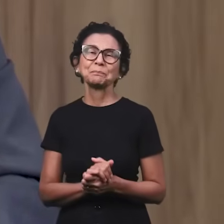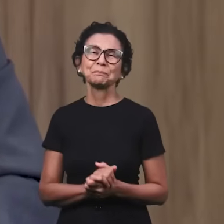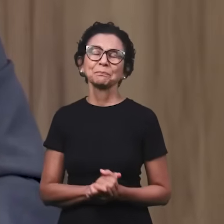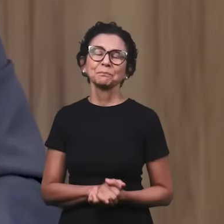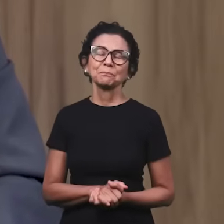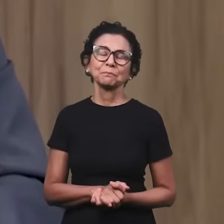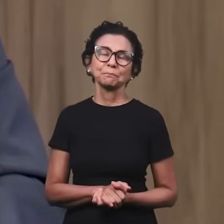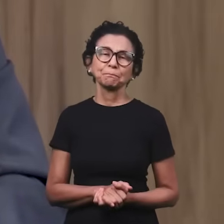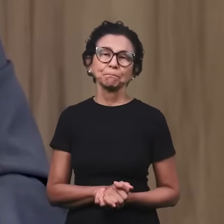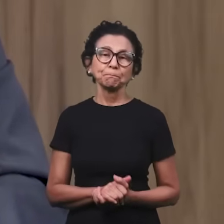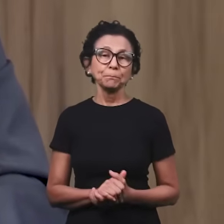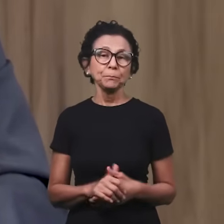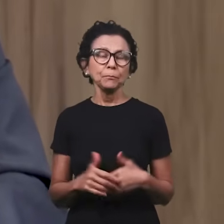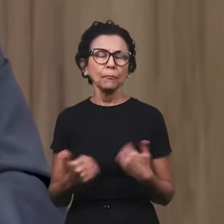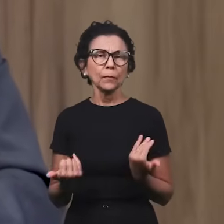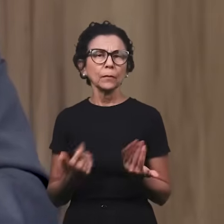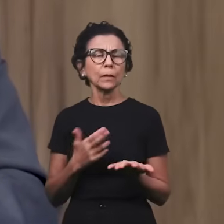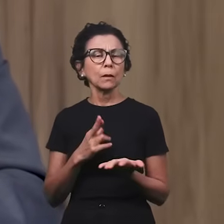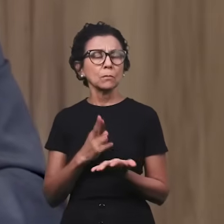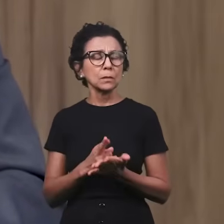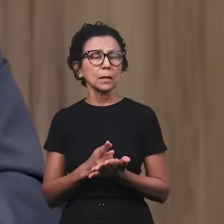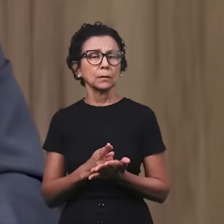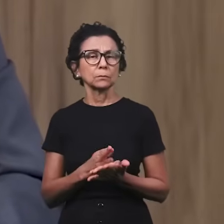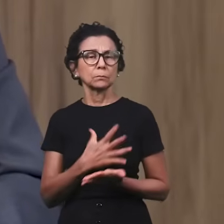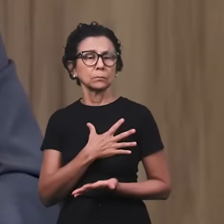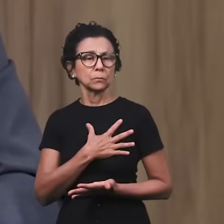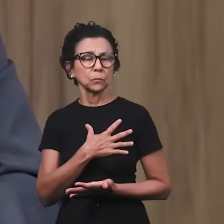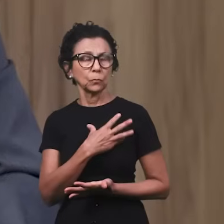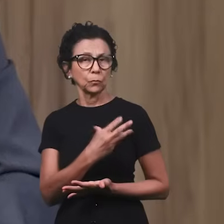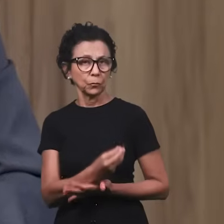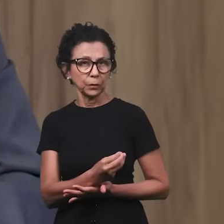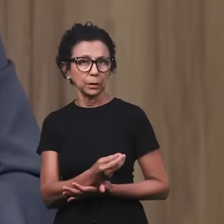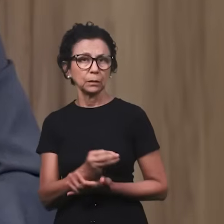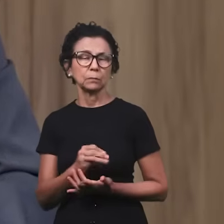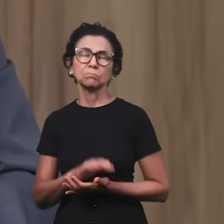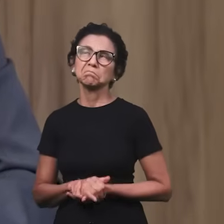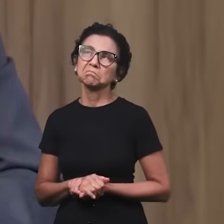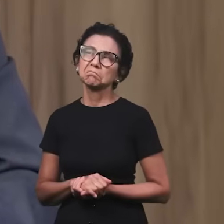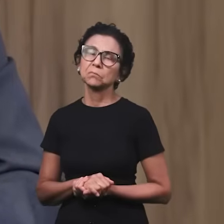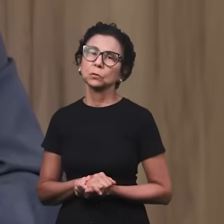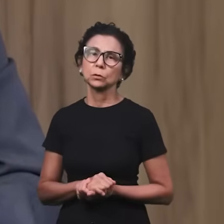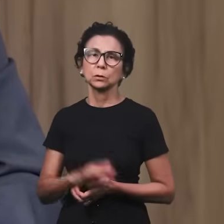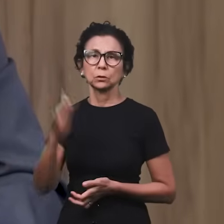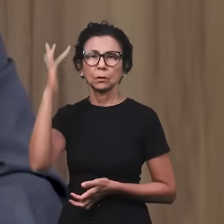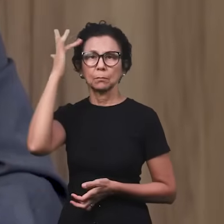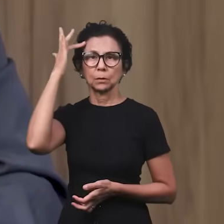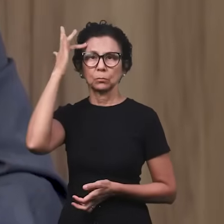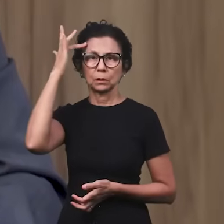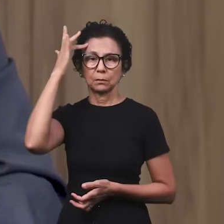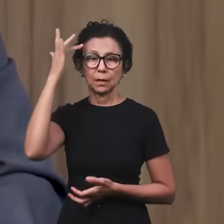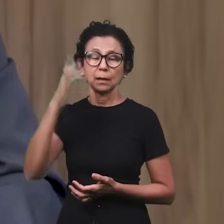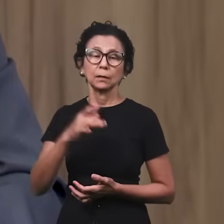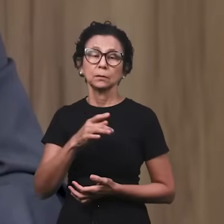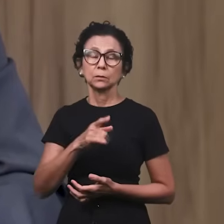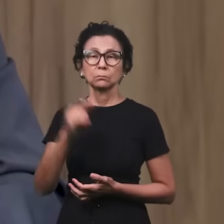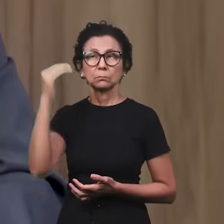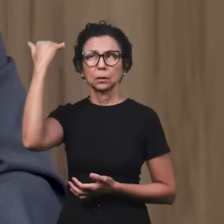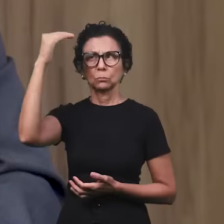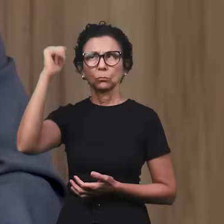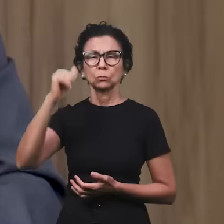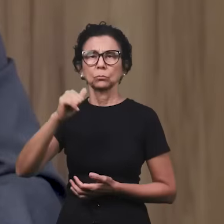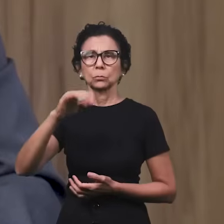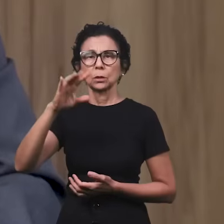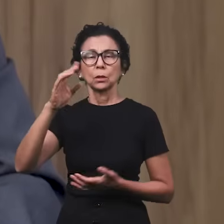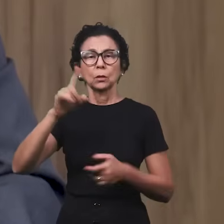Porque isso vai levar os nossos filhos a chegar na idade de tomar as decisões e vai saber que tem